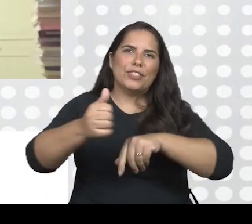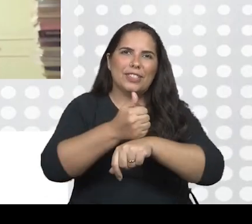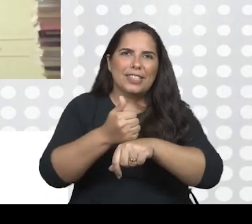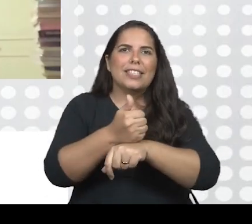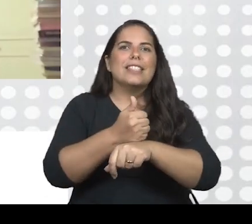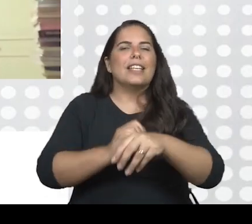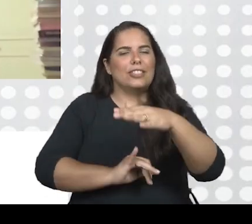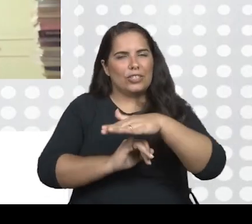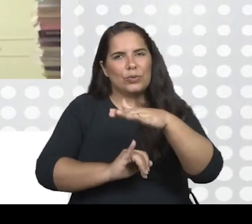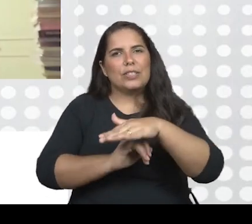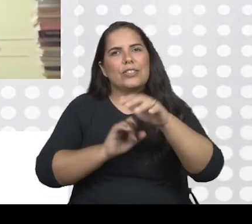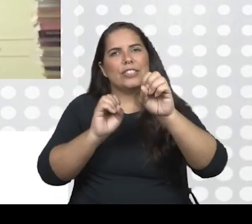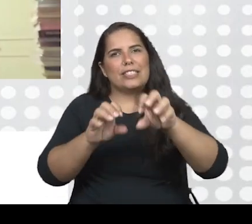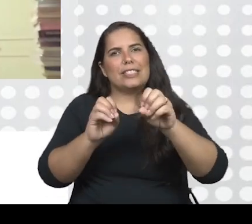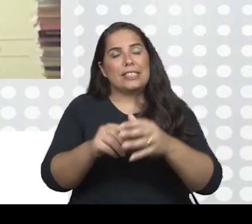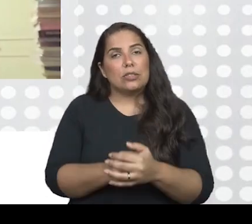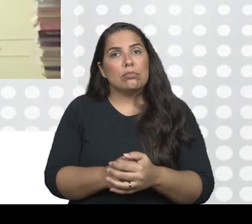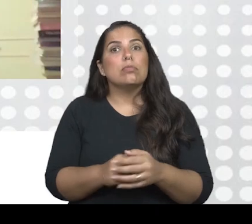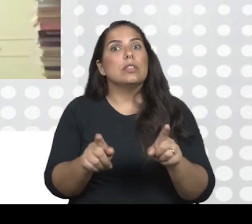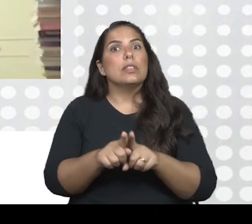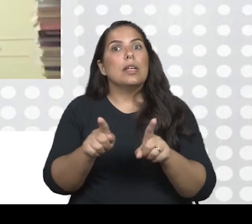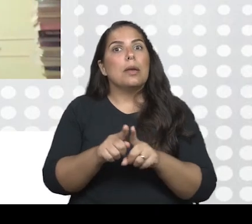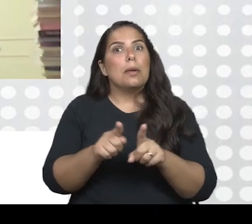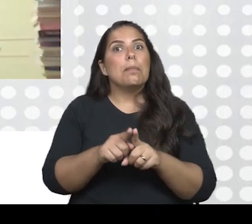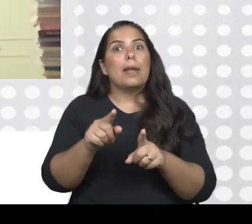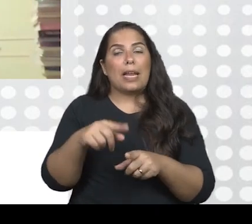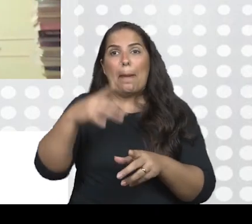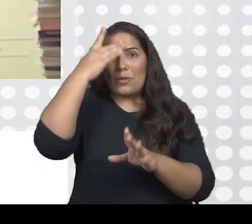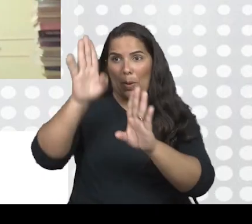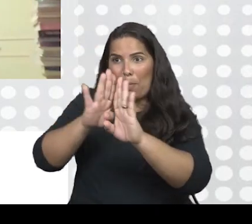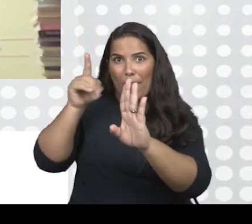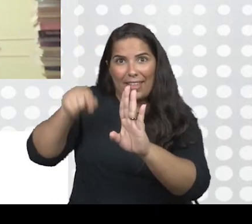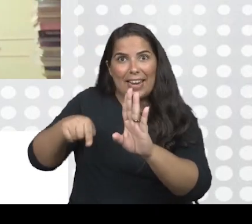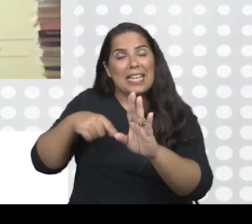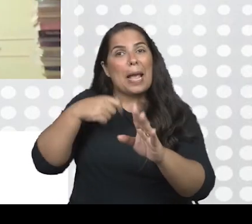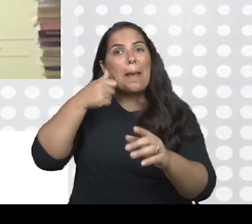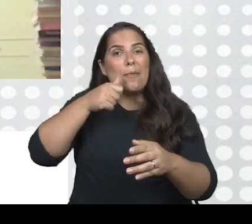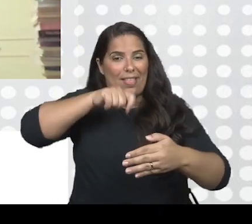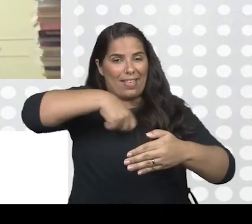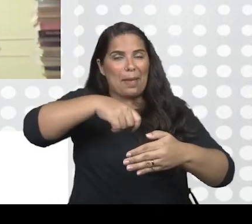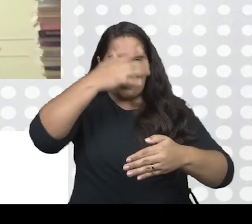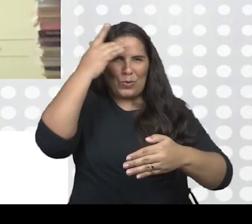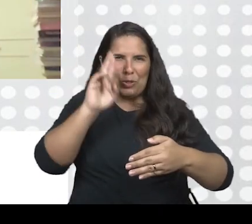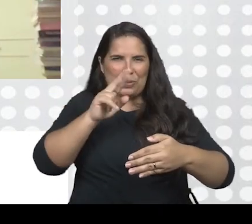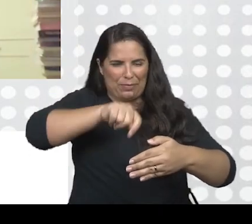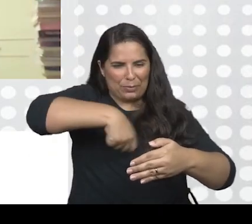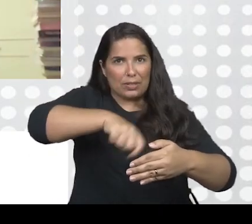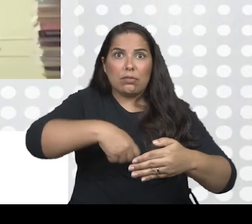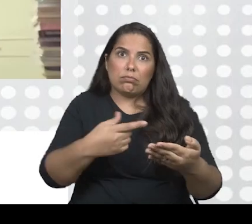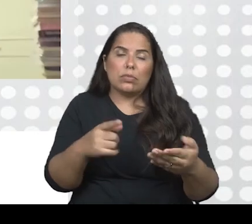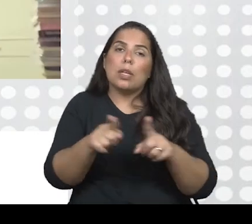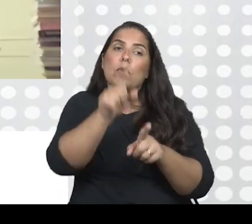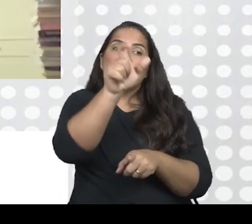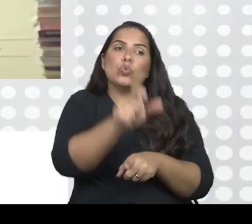profissionais da instituição de ensino, até mesmo com o porteiro e com a merendeira. E quando necessário, com o